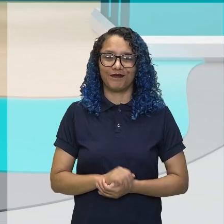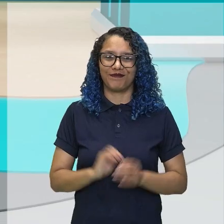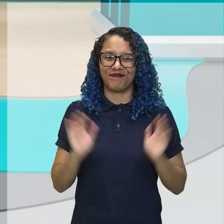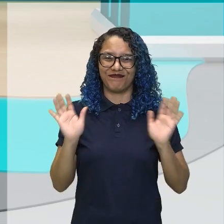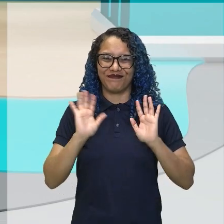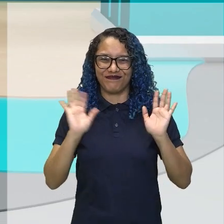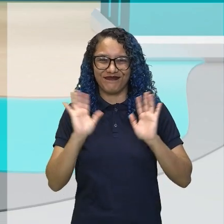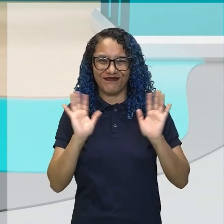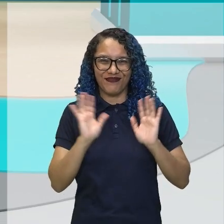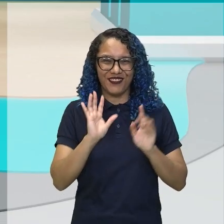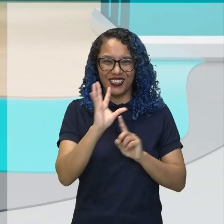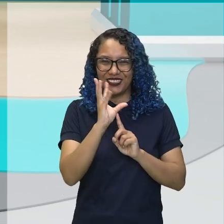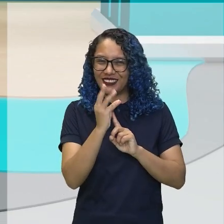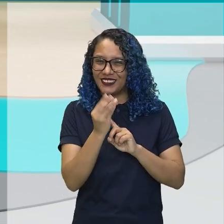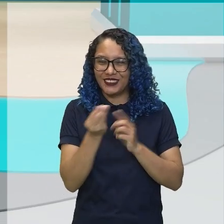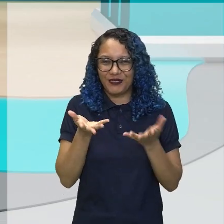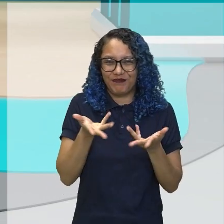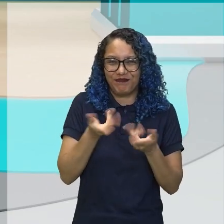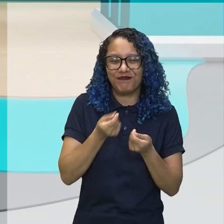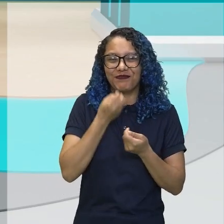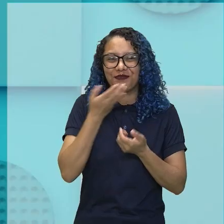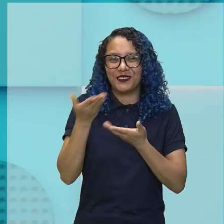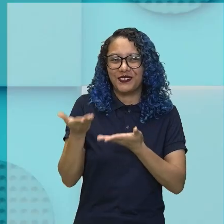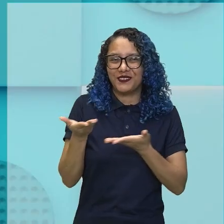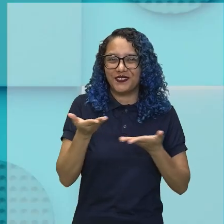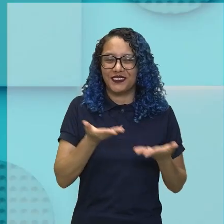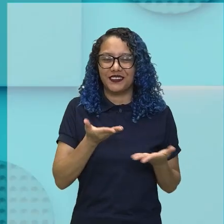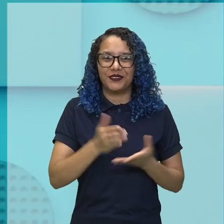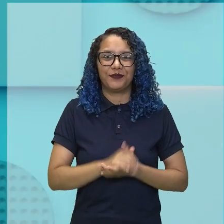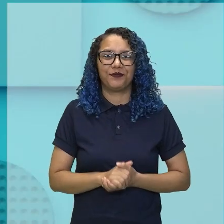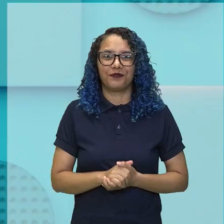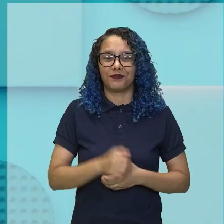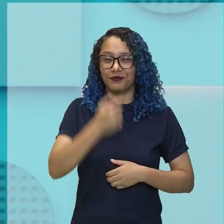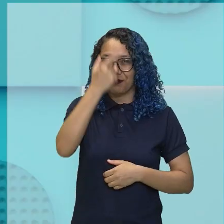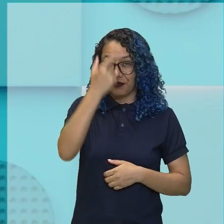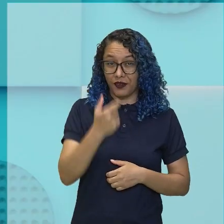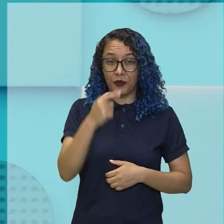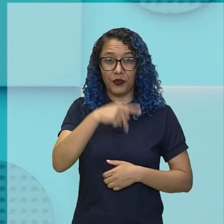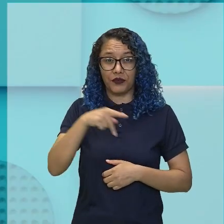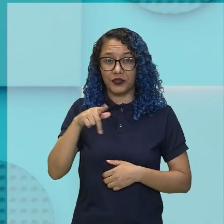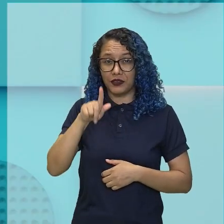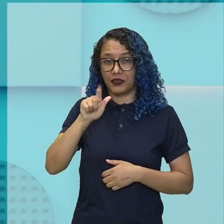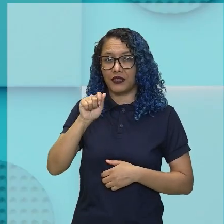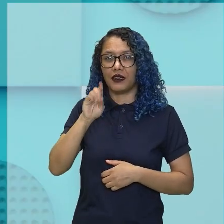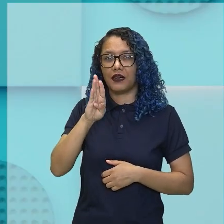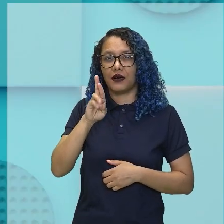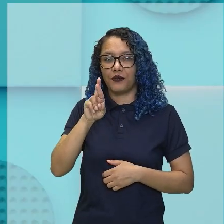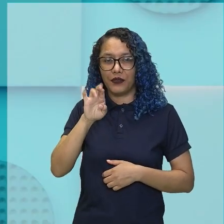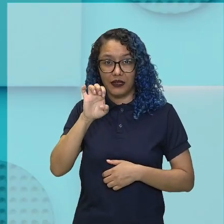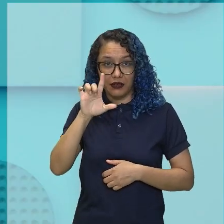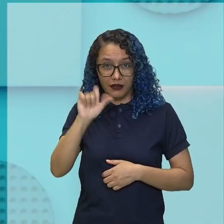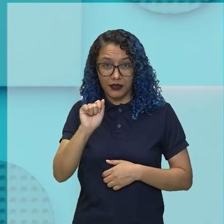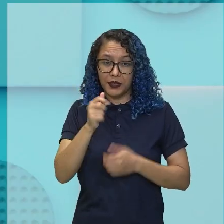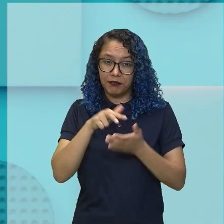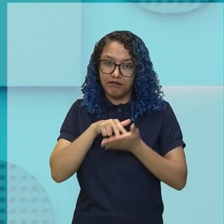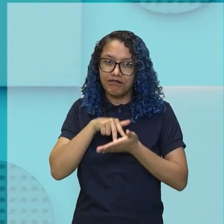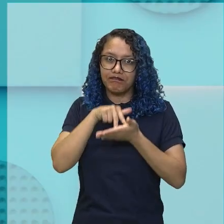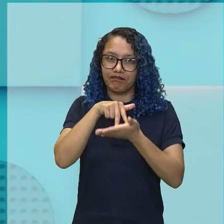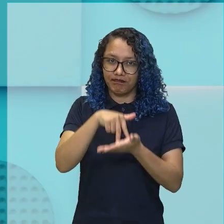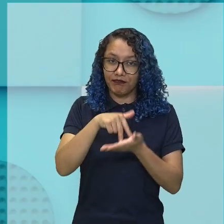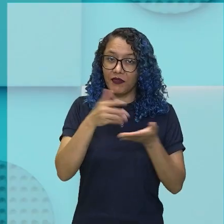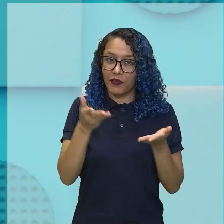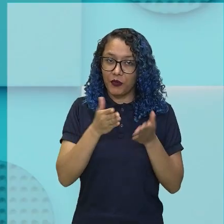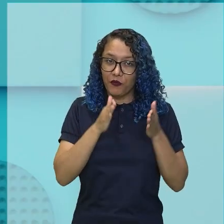Olá, meus artistas queridos, sejam bem-vindos. Eu sou a professora Gabriela e estou acompanhando vocês nesta jornada pelo mundo